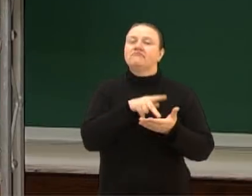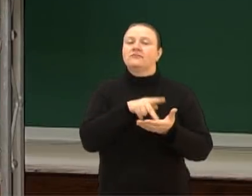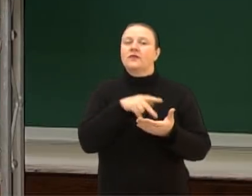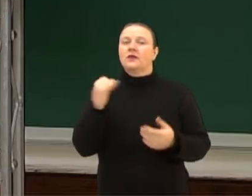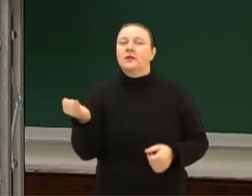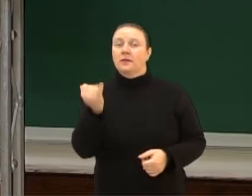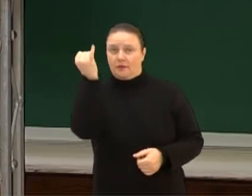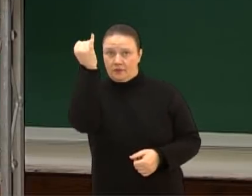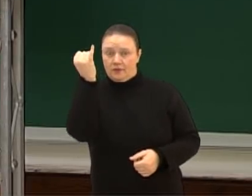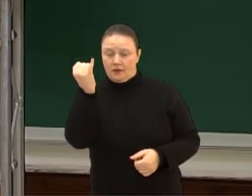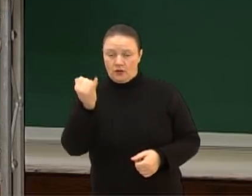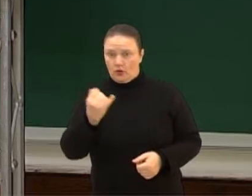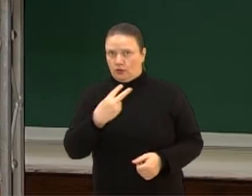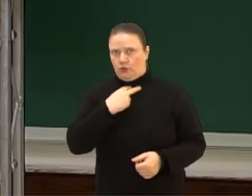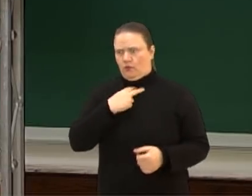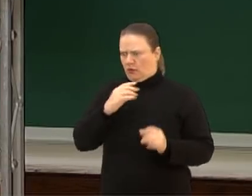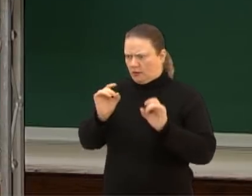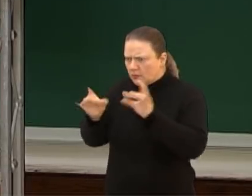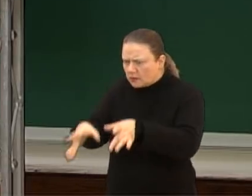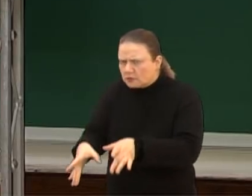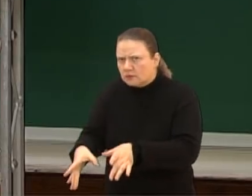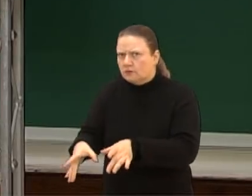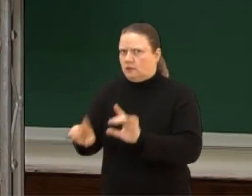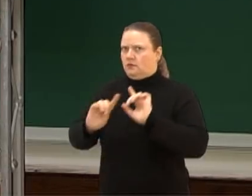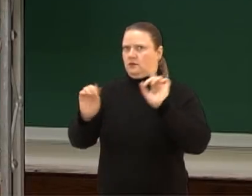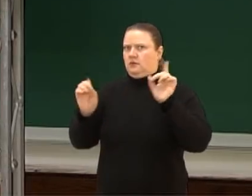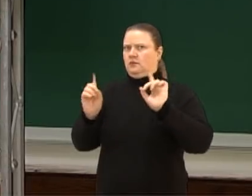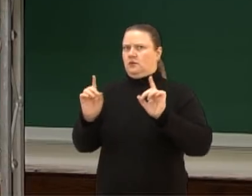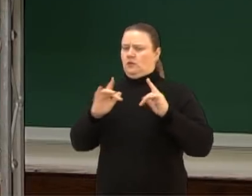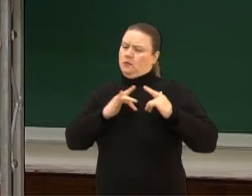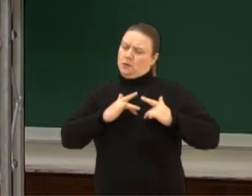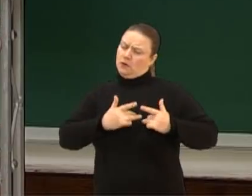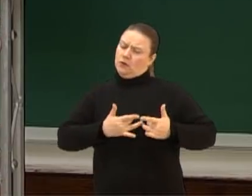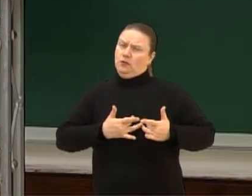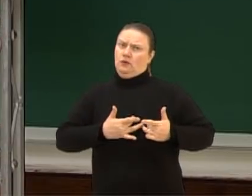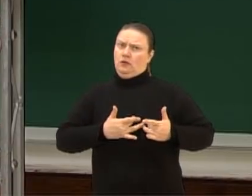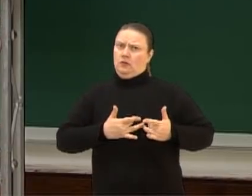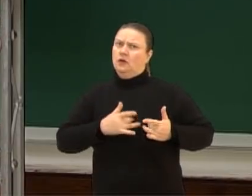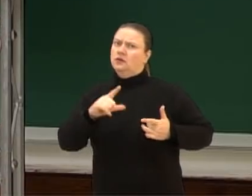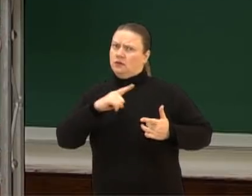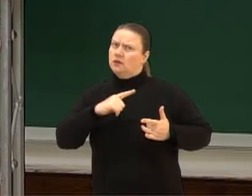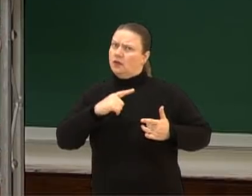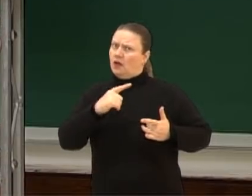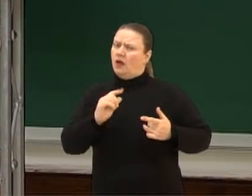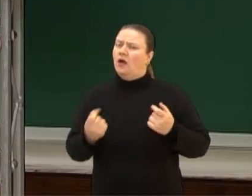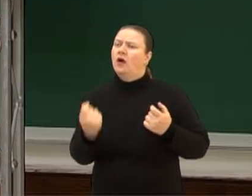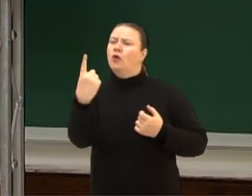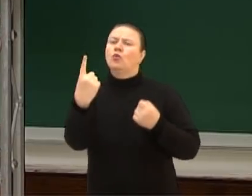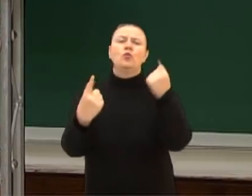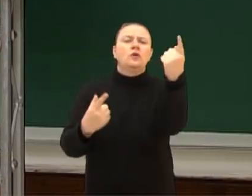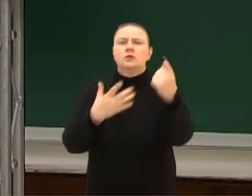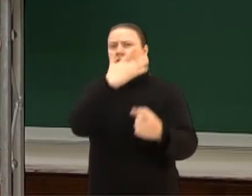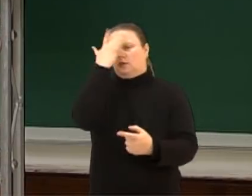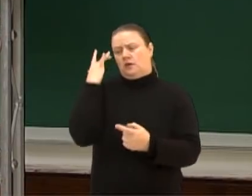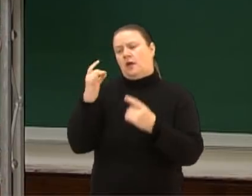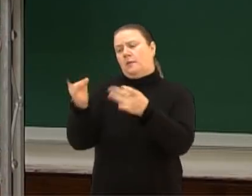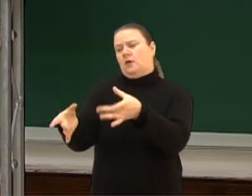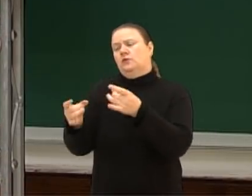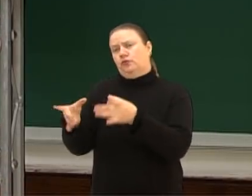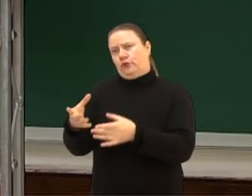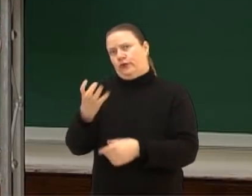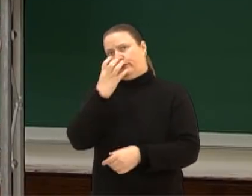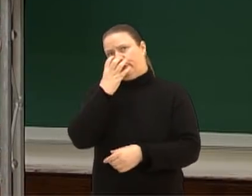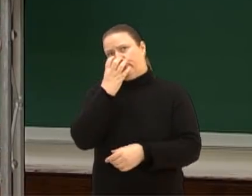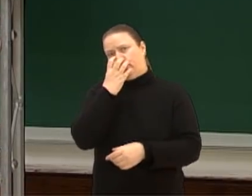levar o animalzinho, não abandonar, né? Porque é uma pena que ainda existam pessoas que abandonam seus animais de estimação,